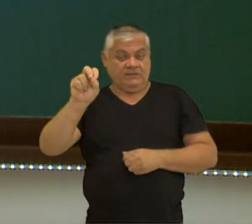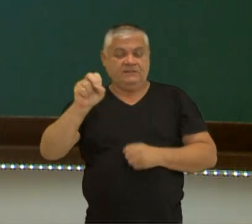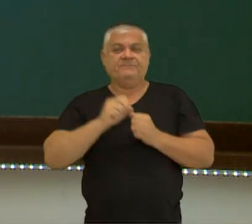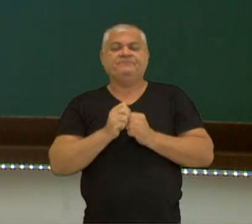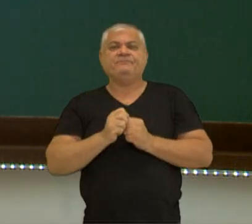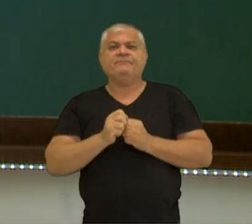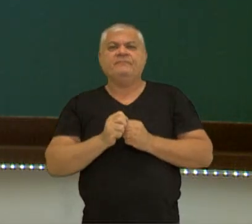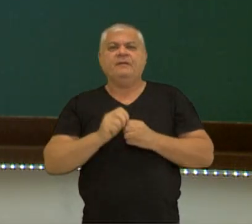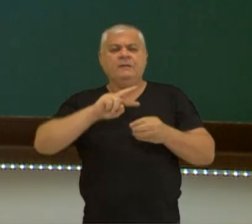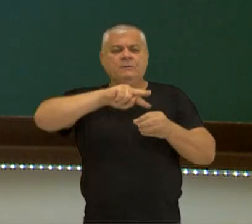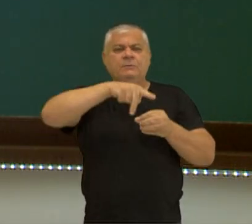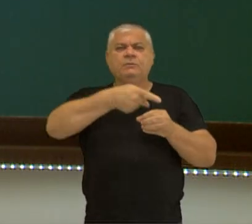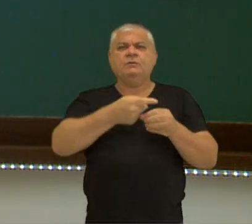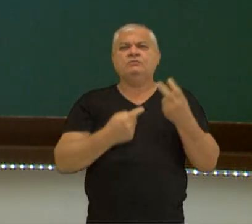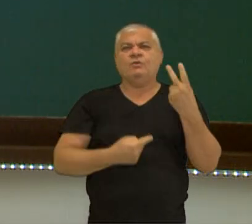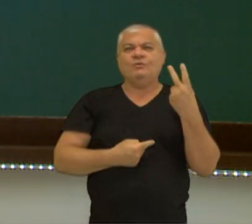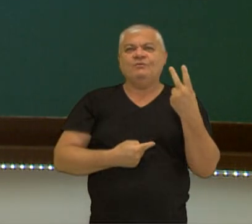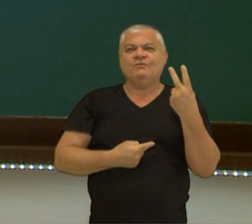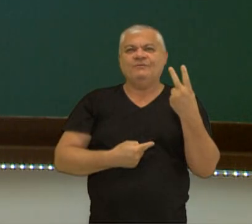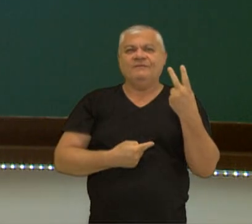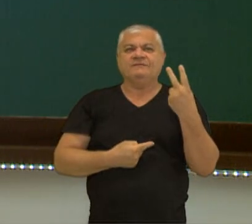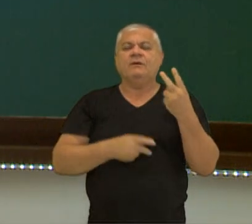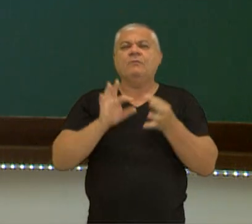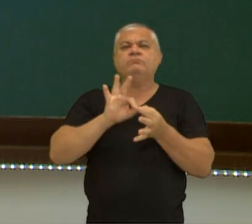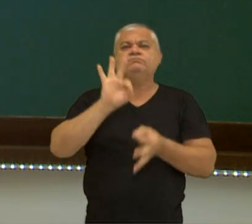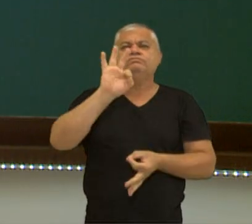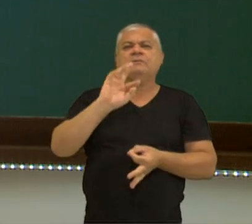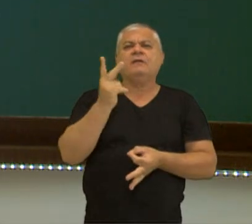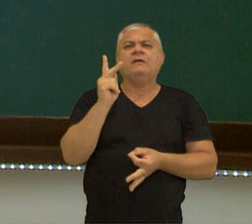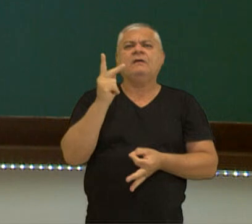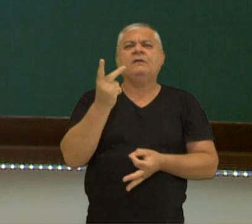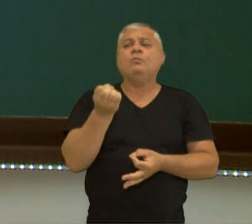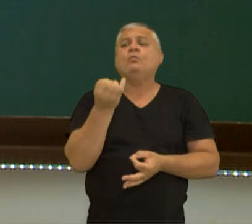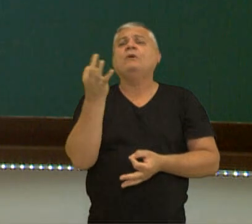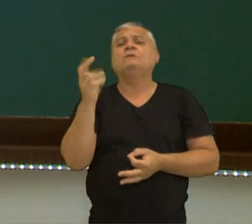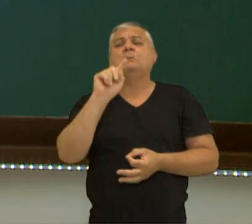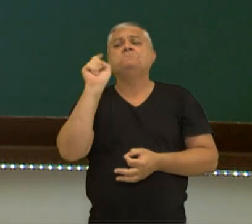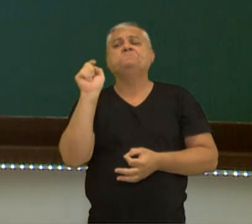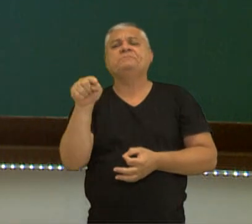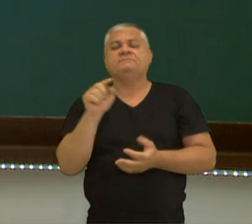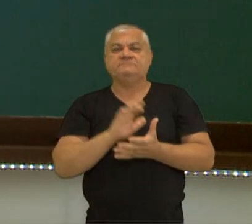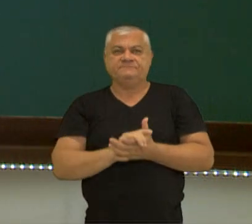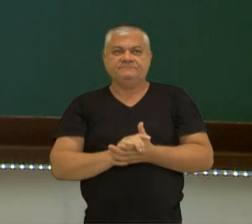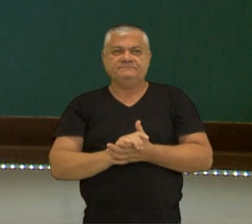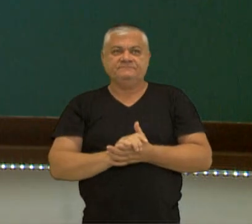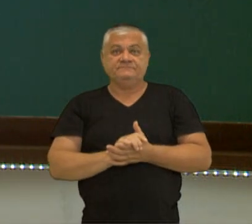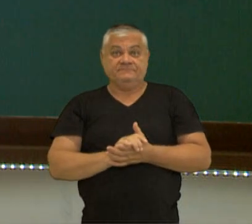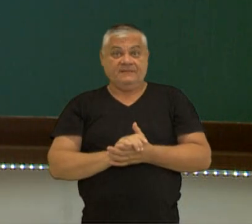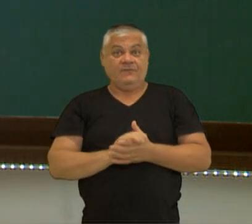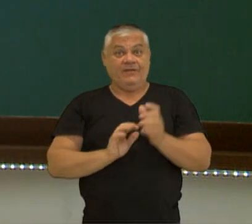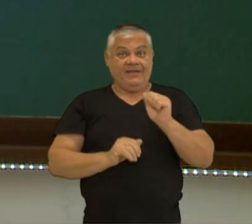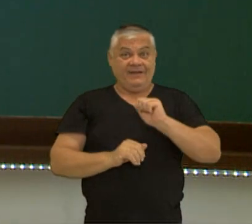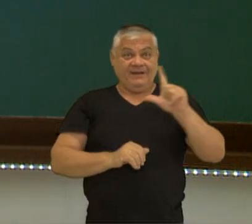e temos que o raio da base é 2 e queremos saber a altura. Então, portanto, a área lateral vale